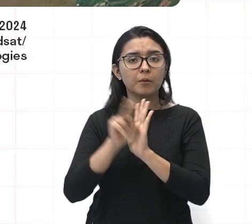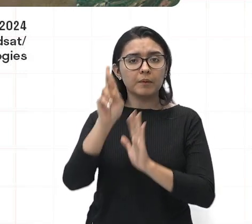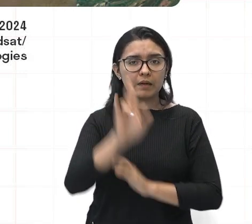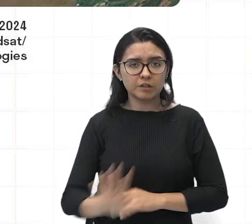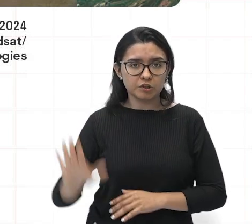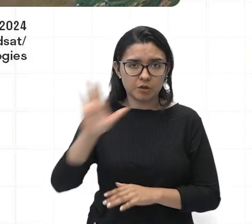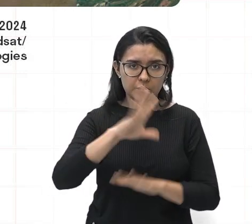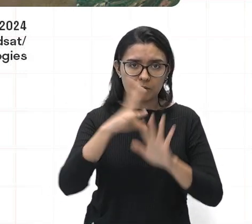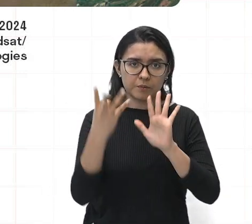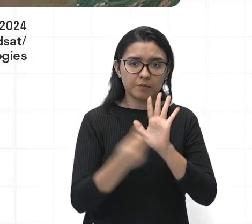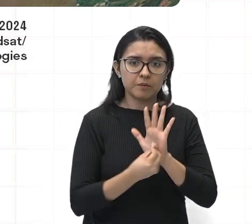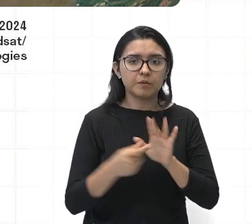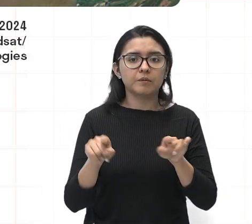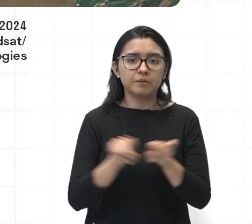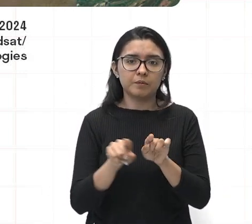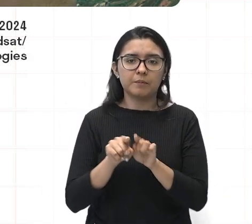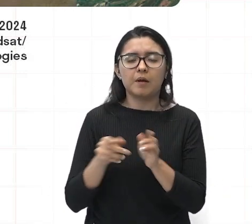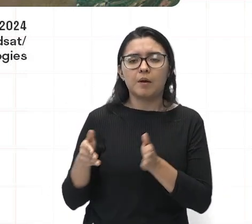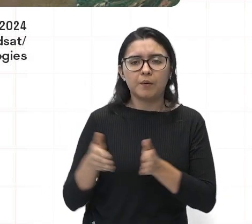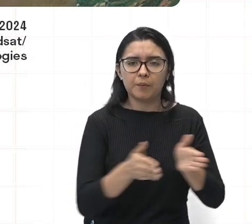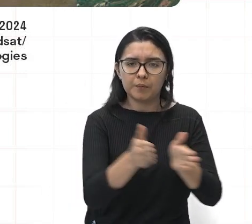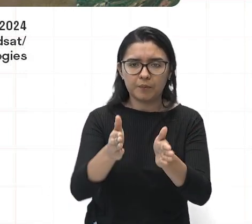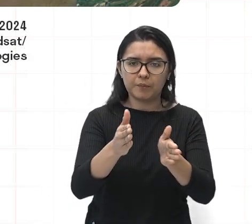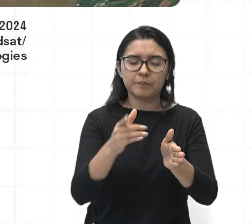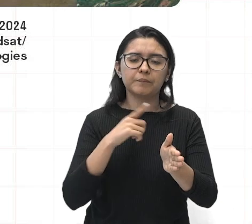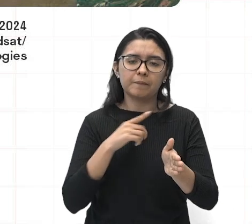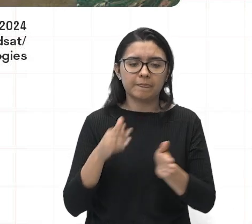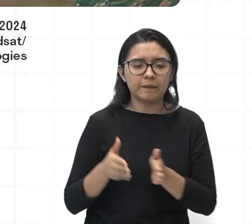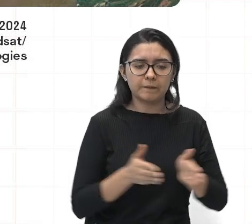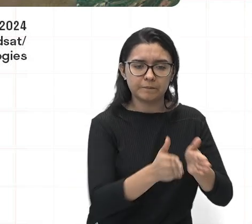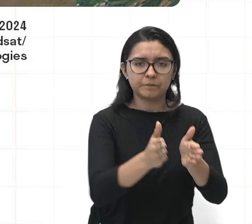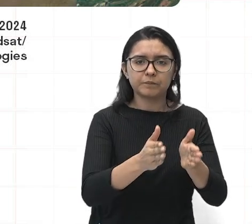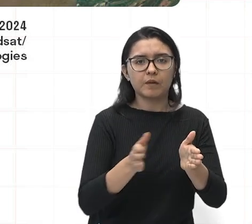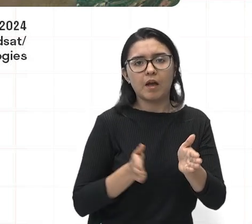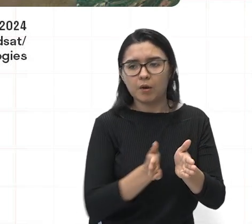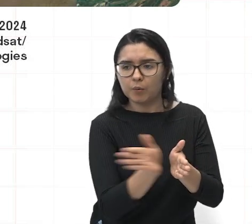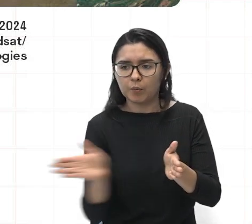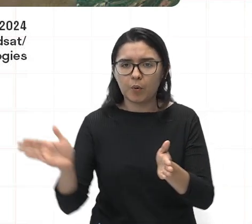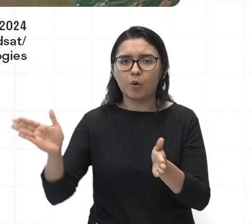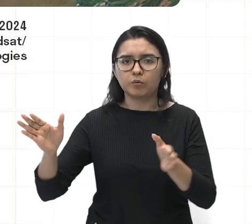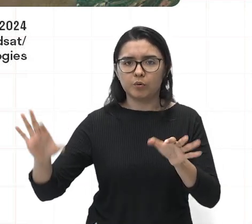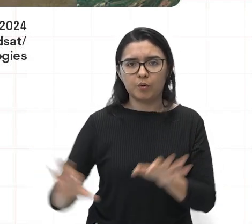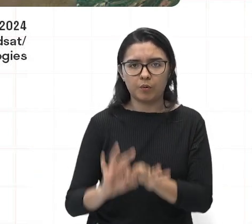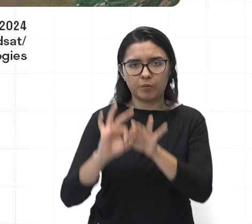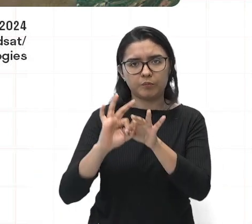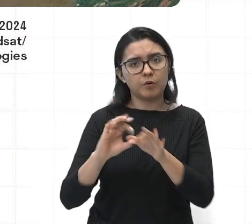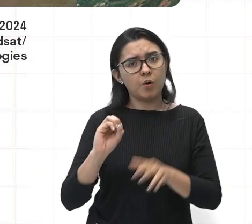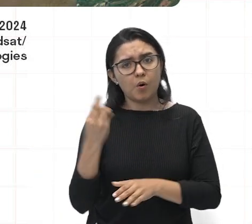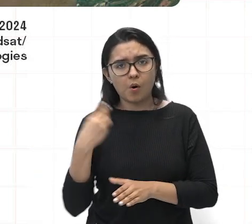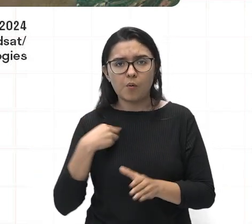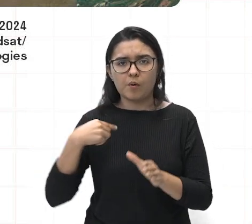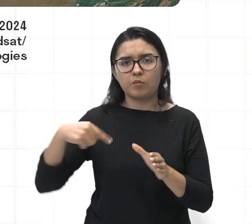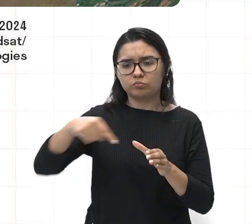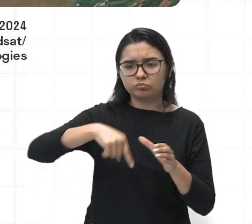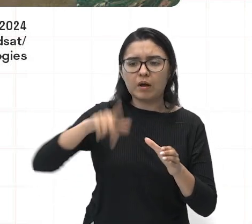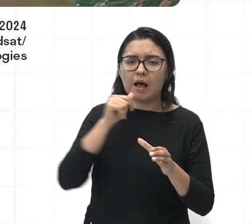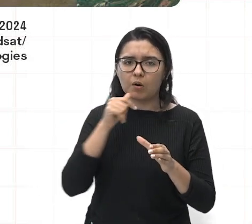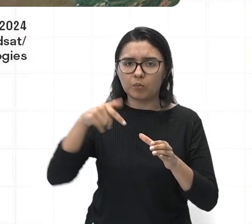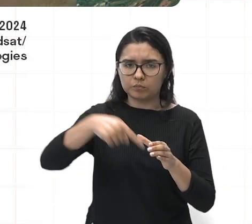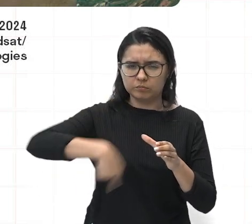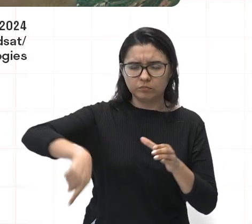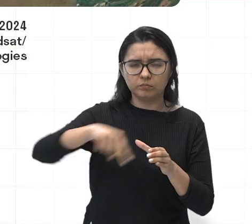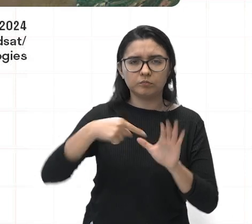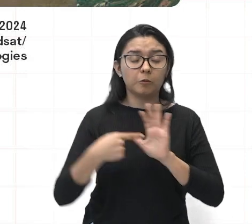amazônica para os braços d'água que ligam um curso d'água a outro ou a um lago. E aí nós trouxemos